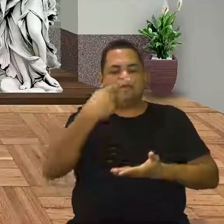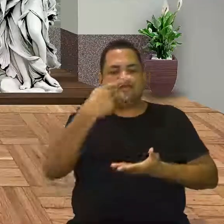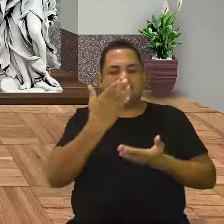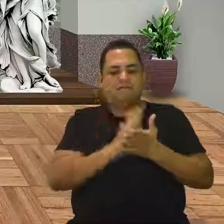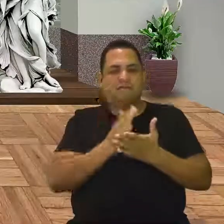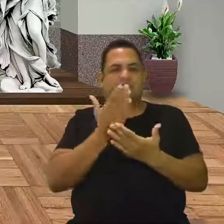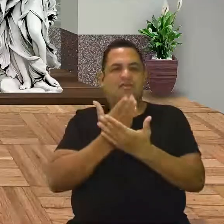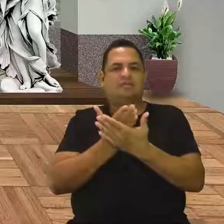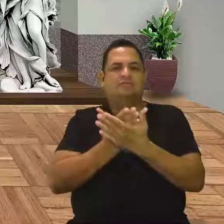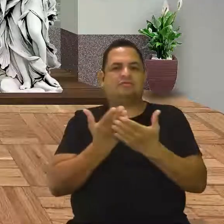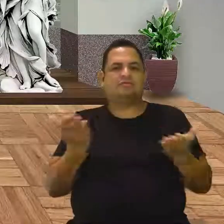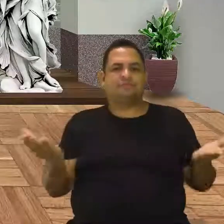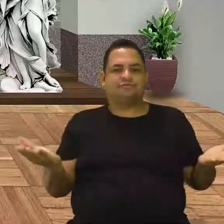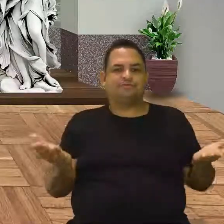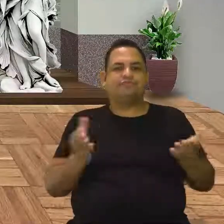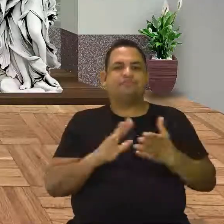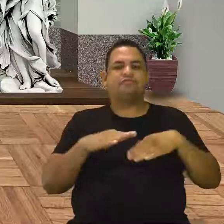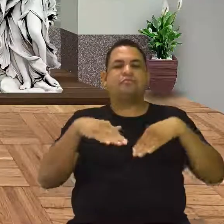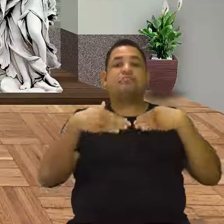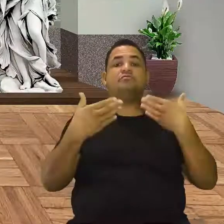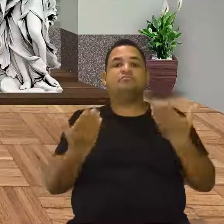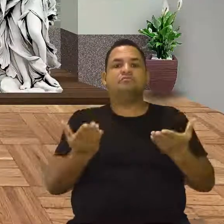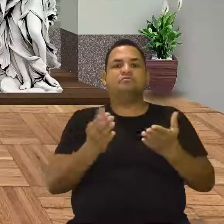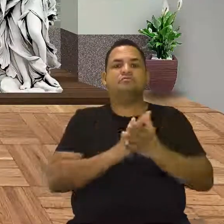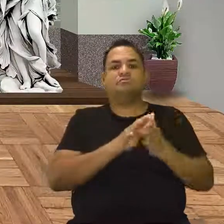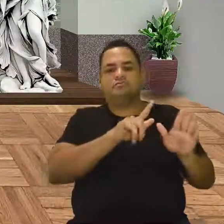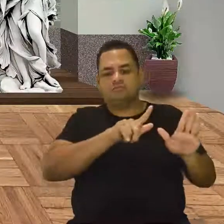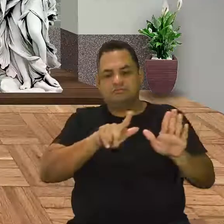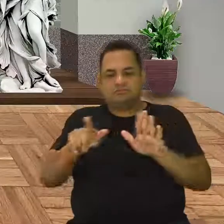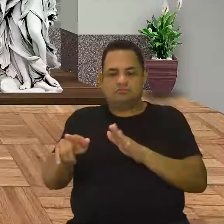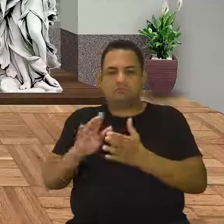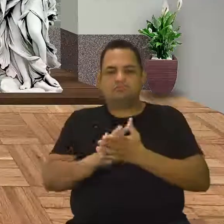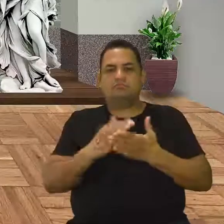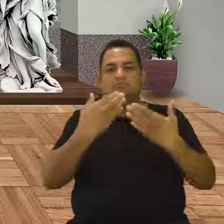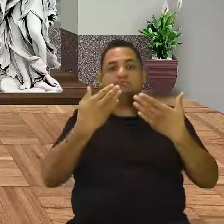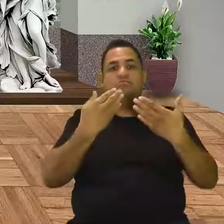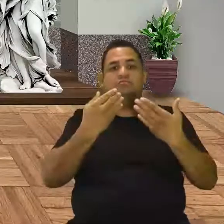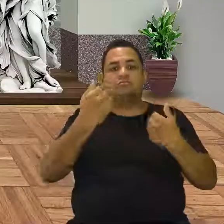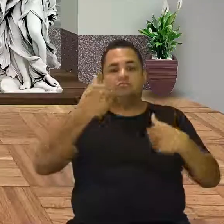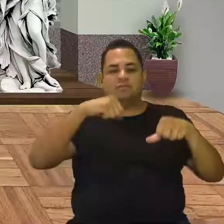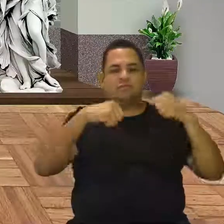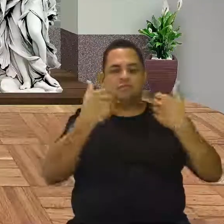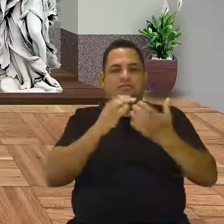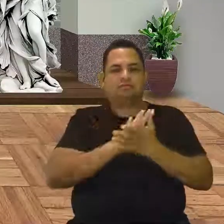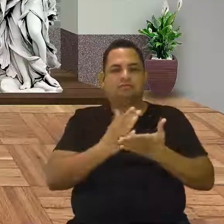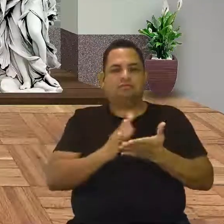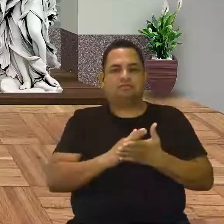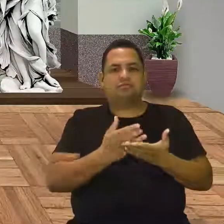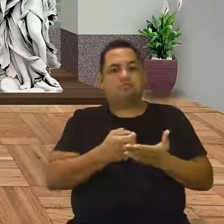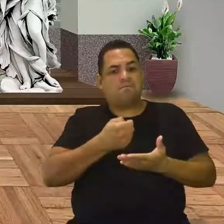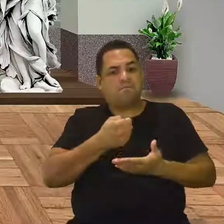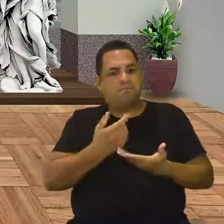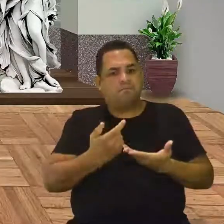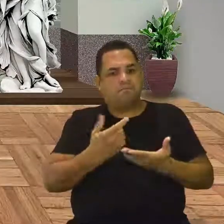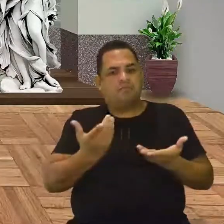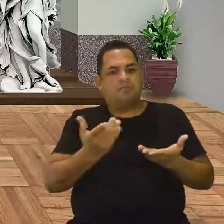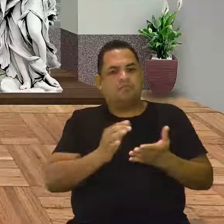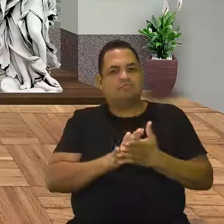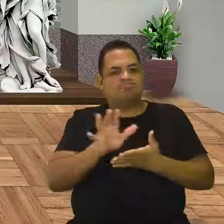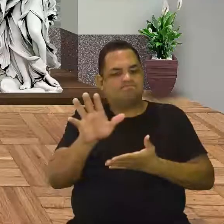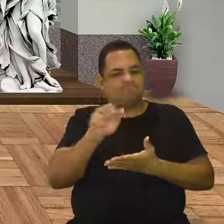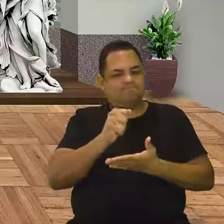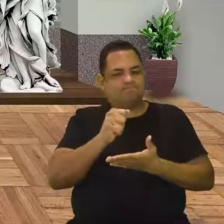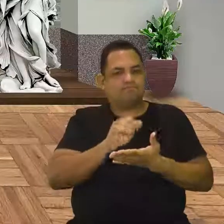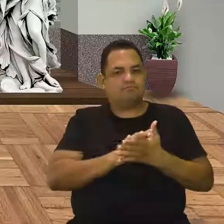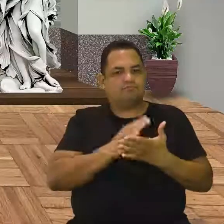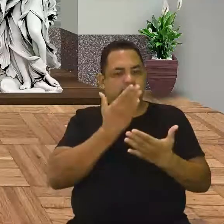na aula de hoje. E aí, quando nós tivermos da semana de avaliação, prestes a acontecer a avaliação, você pega e